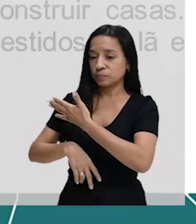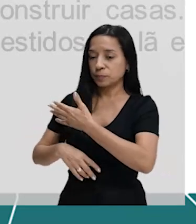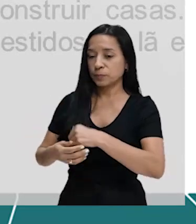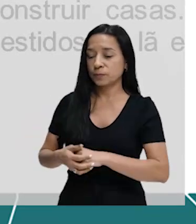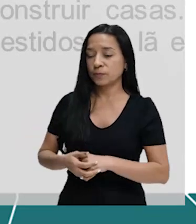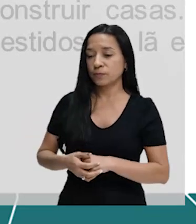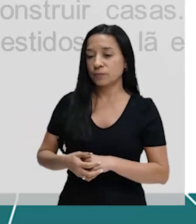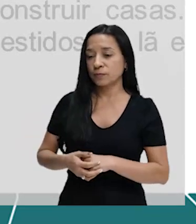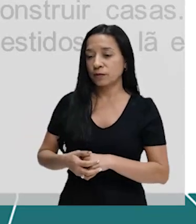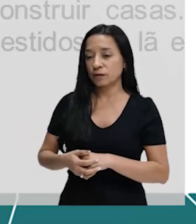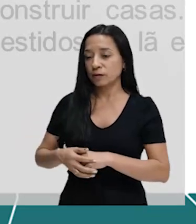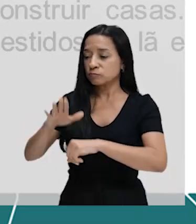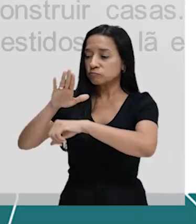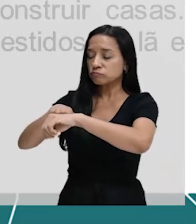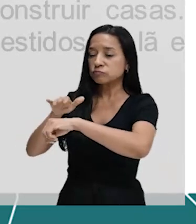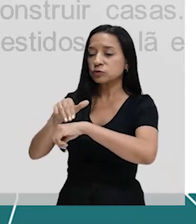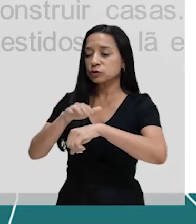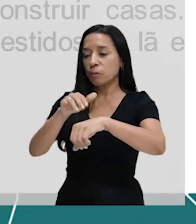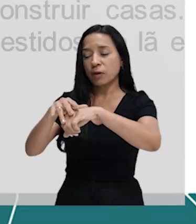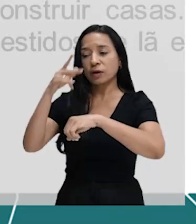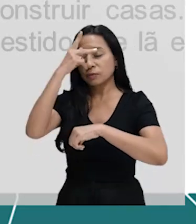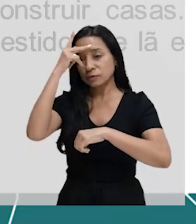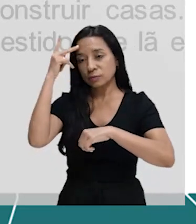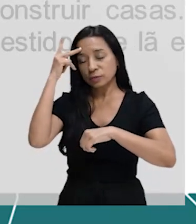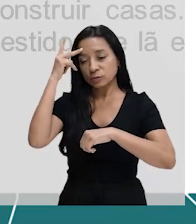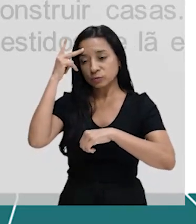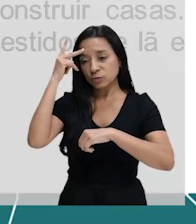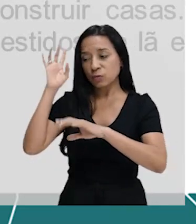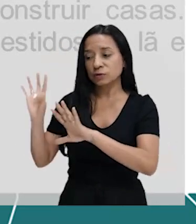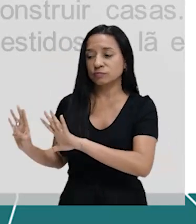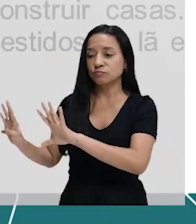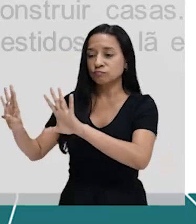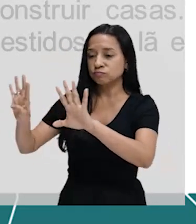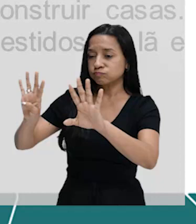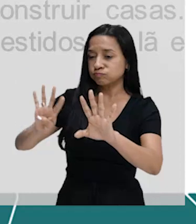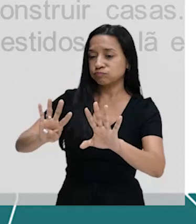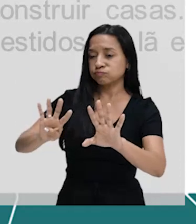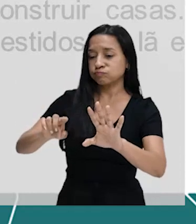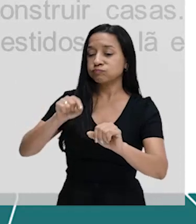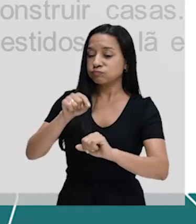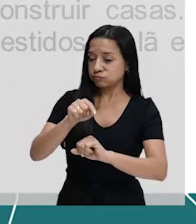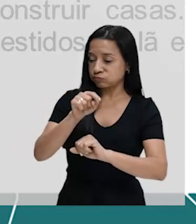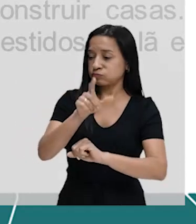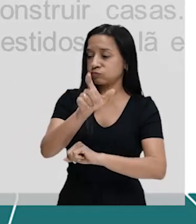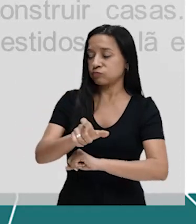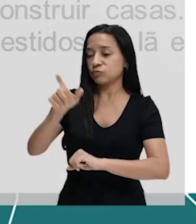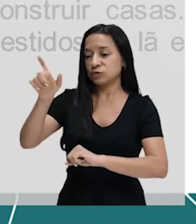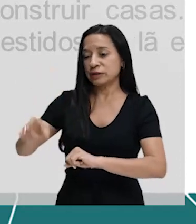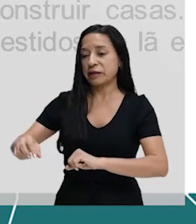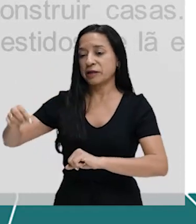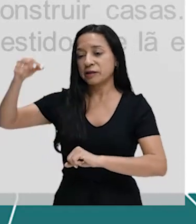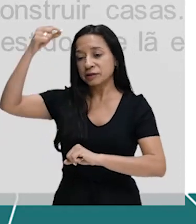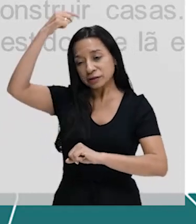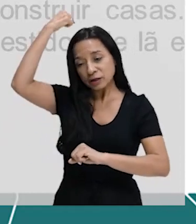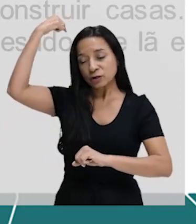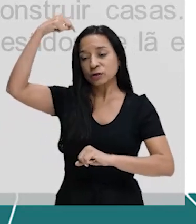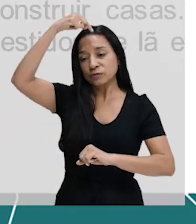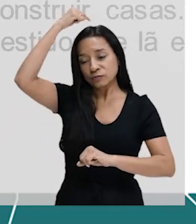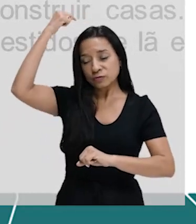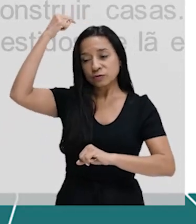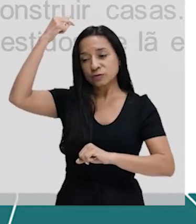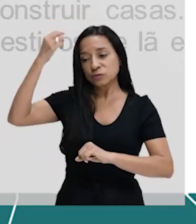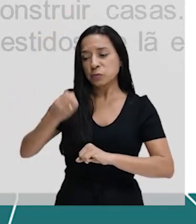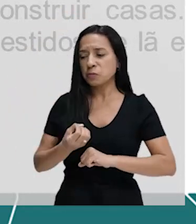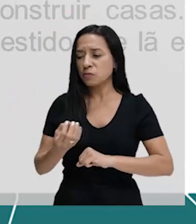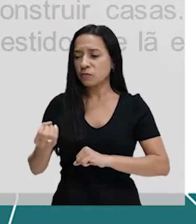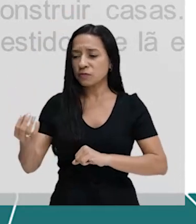Ambos convocaram e submeteram as pessoas em sua jornada que os consideravam seres divinos. Depois de muita viagem,